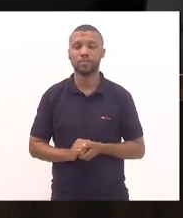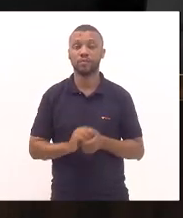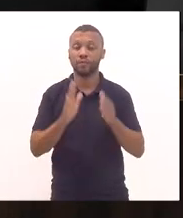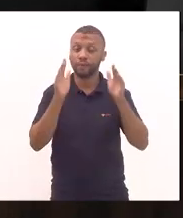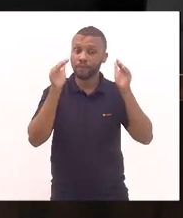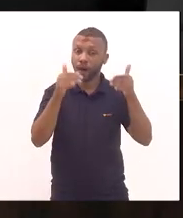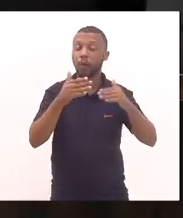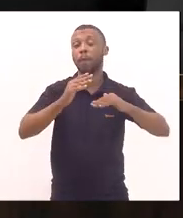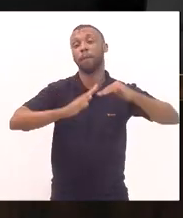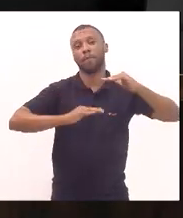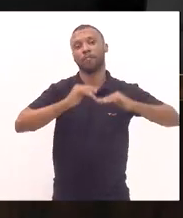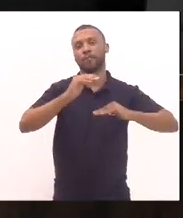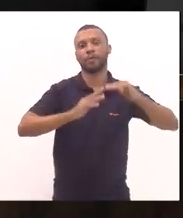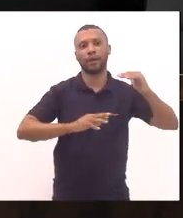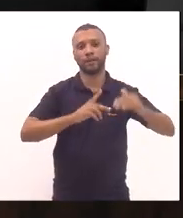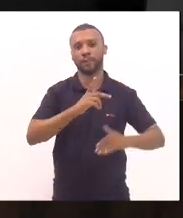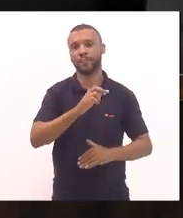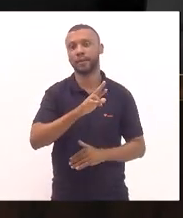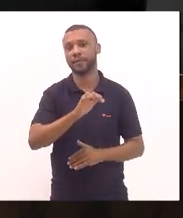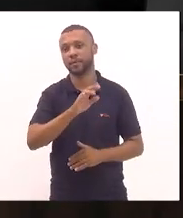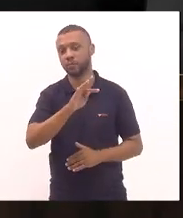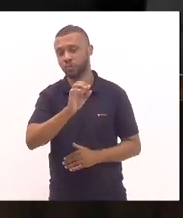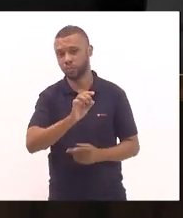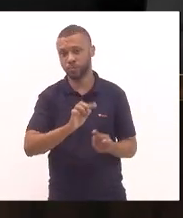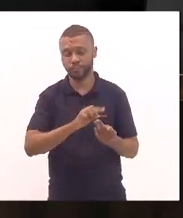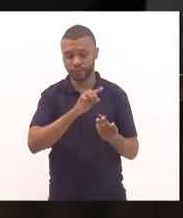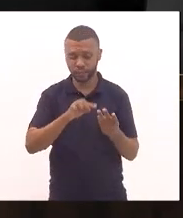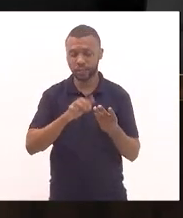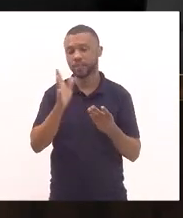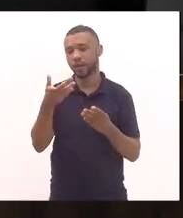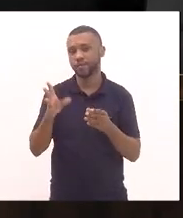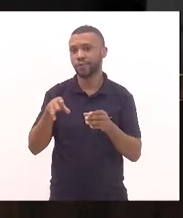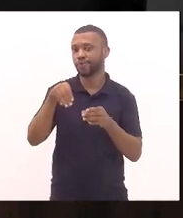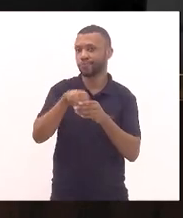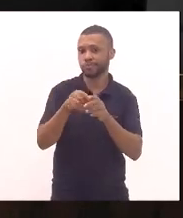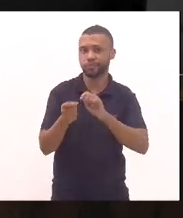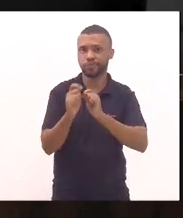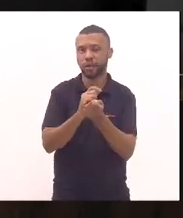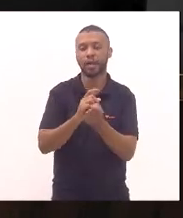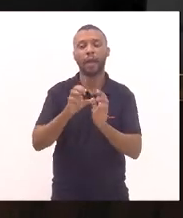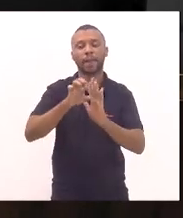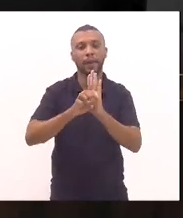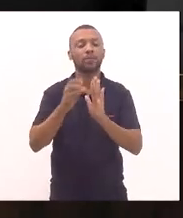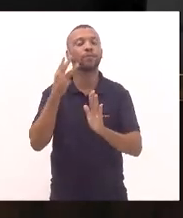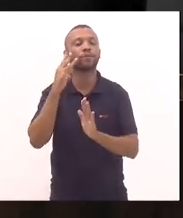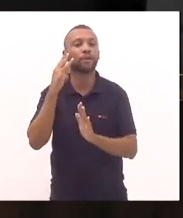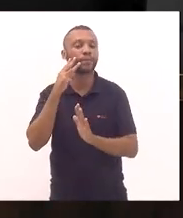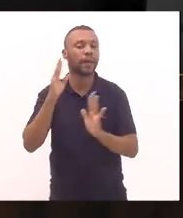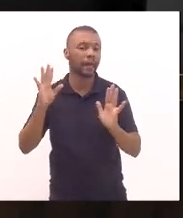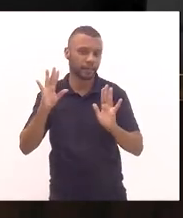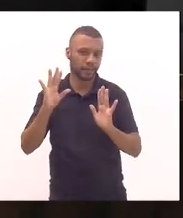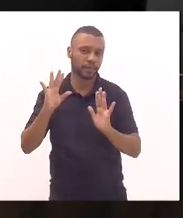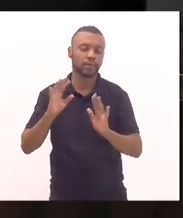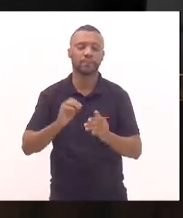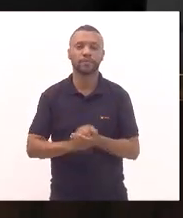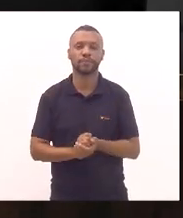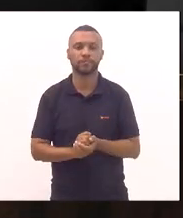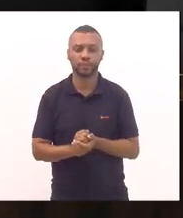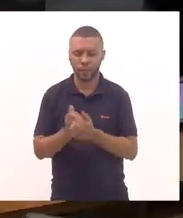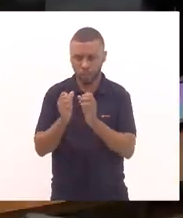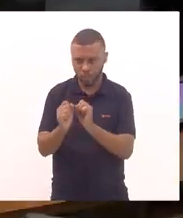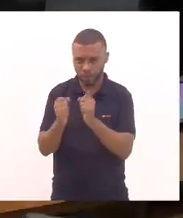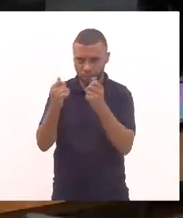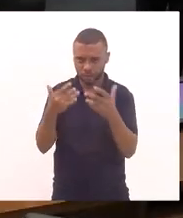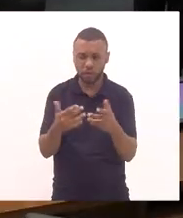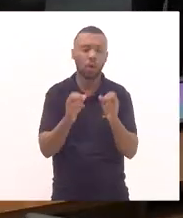peritos, não exclusivamente. E a 3 já foi acatada, que foi incorporada, que é a emenda do Valdec, que trata do mesmo assunto. Pode ser assim? Senhor